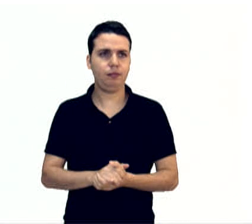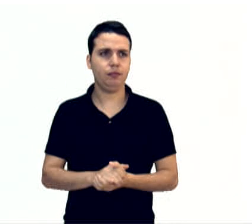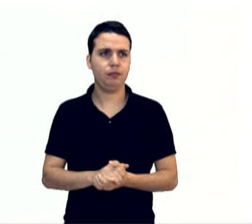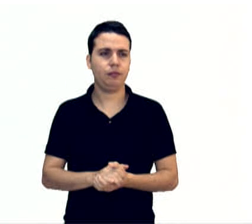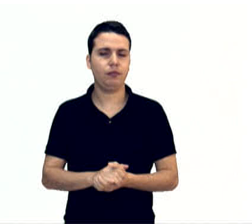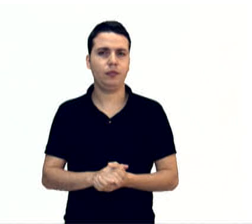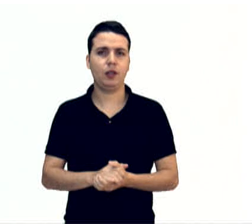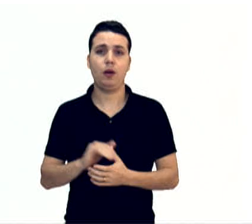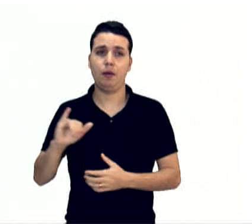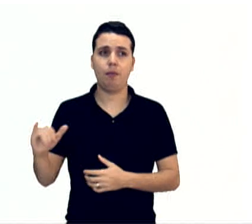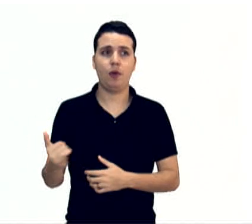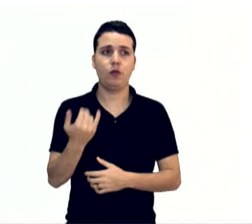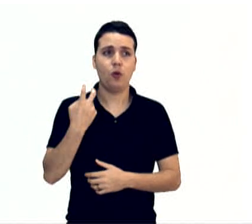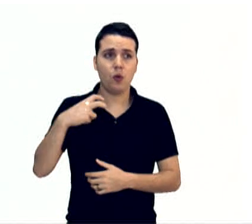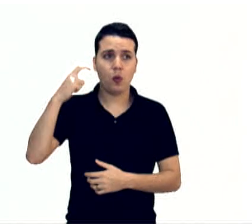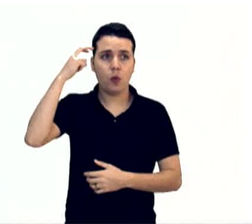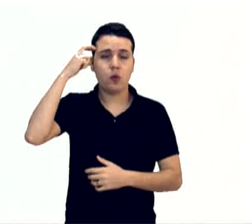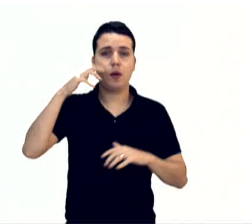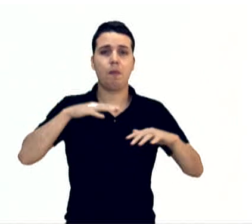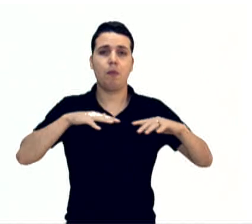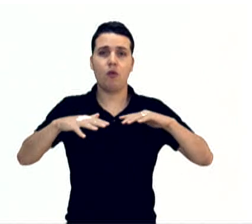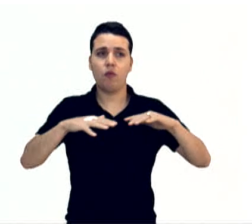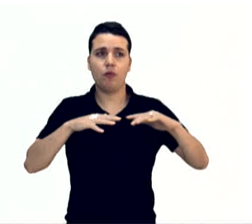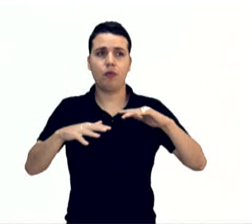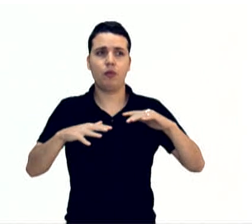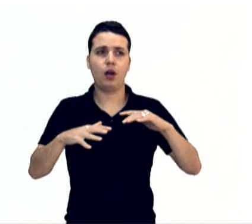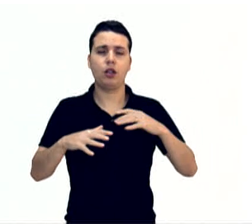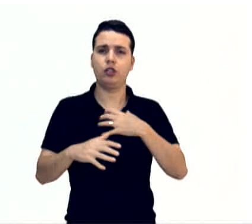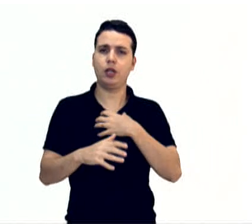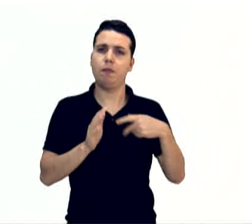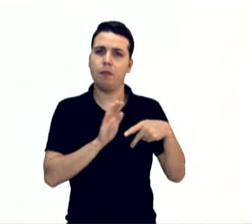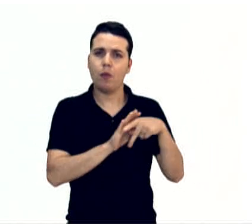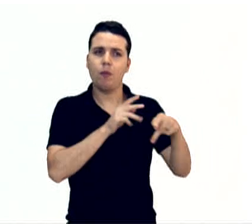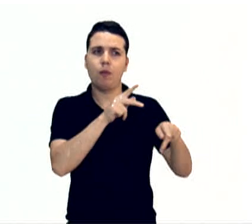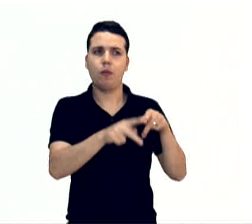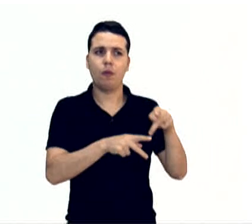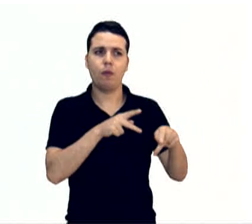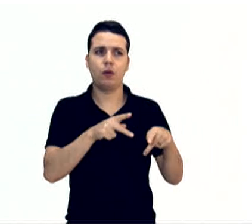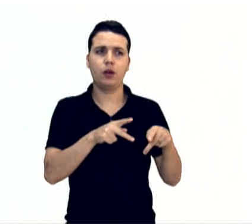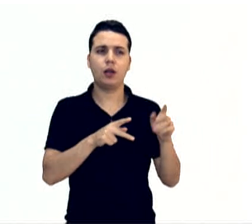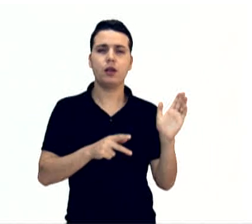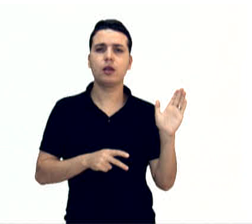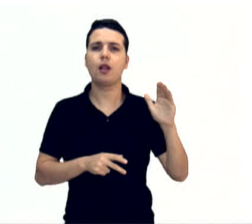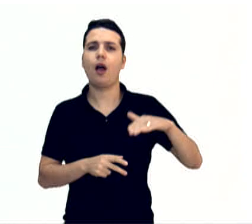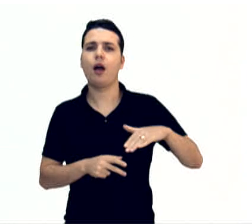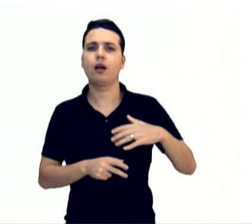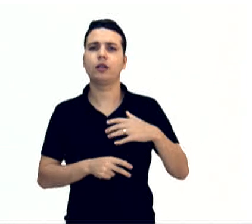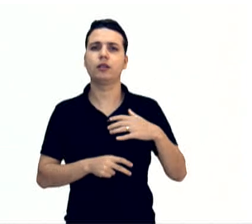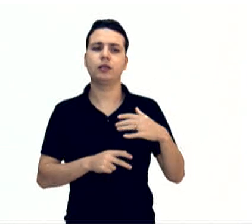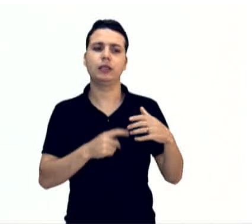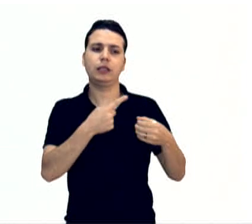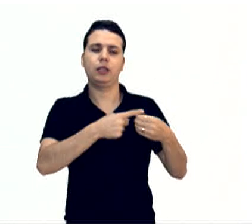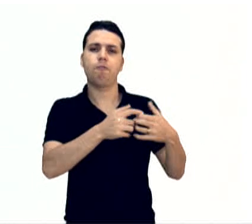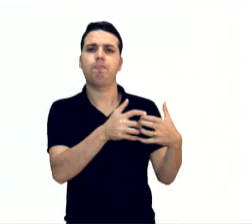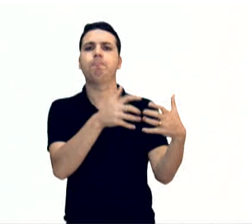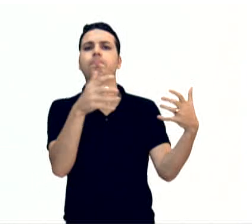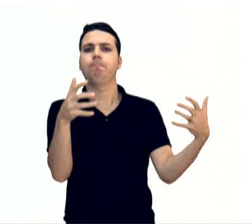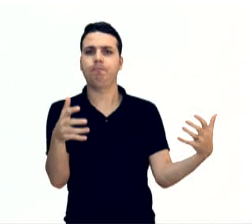se aproveitou essa cultura de movimento bastante popular e foi trazido então para essas grandes